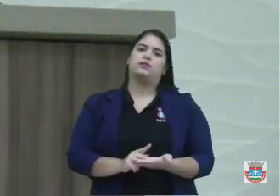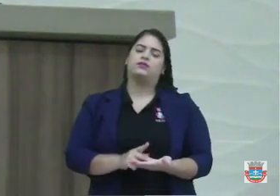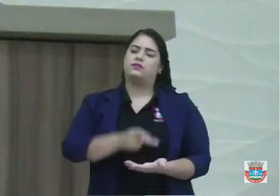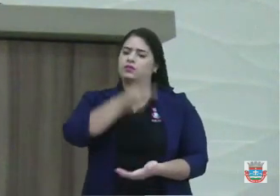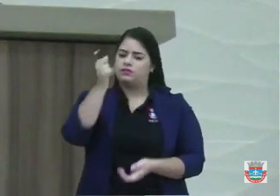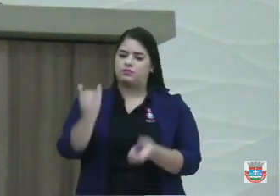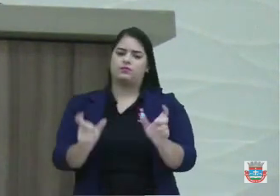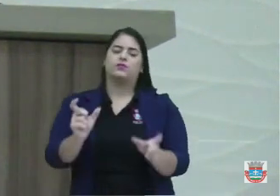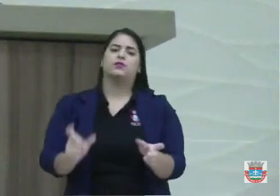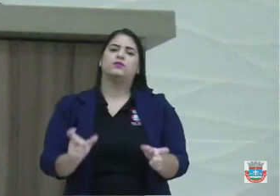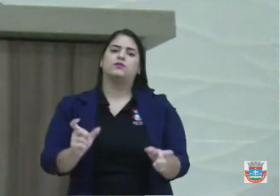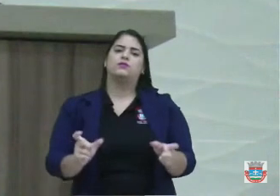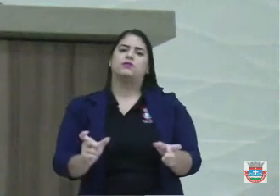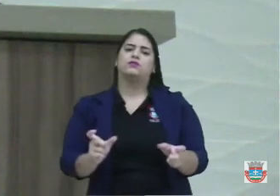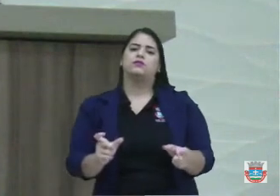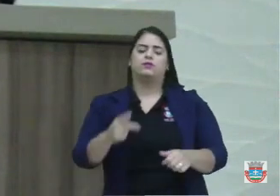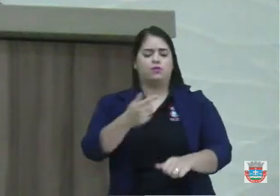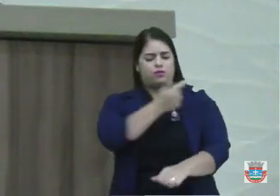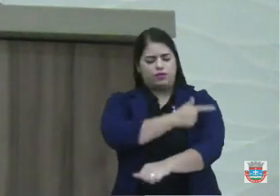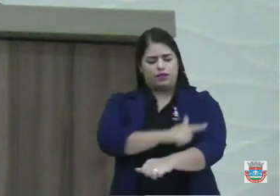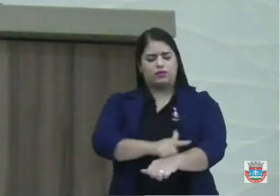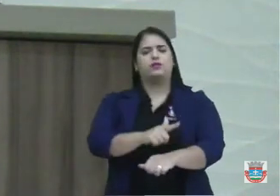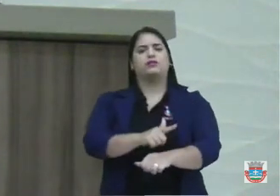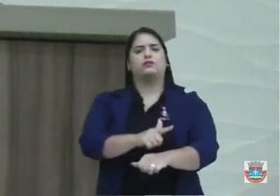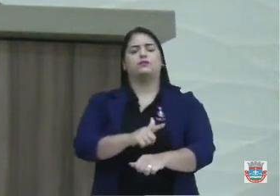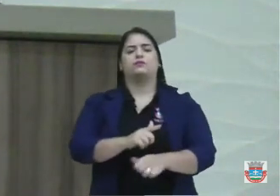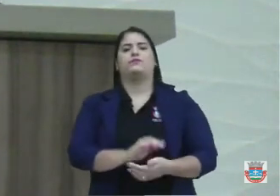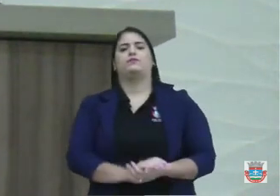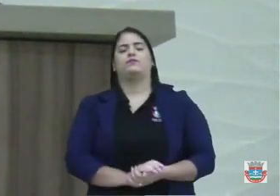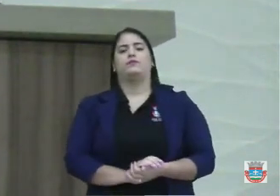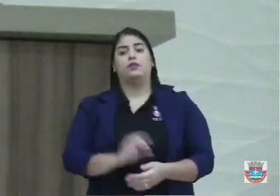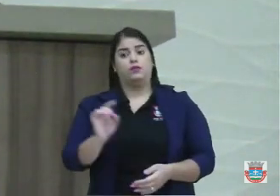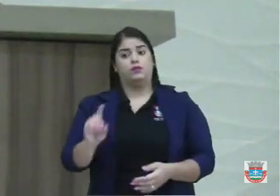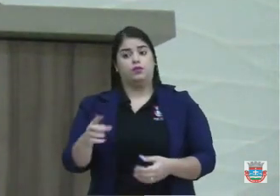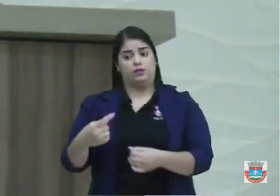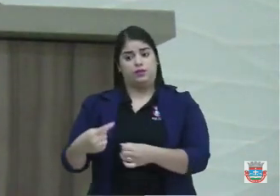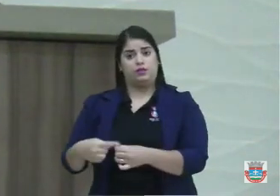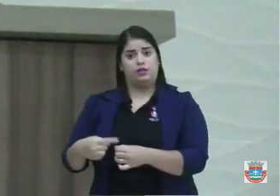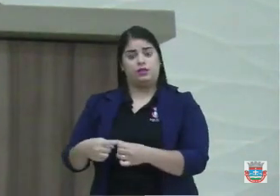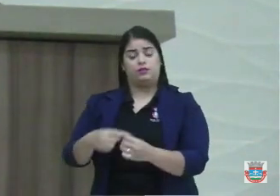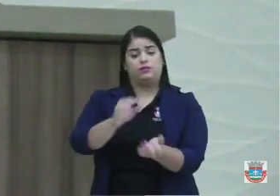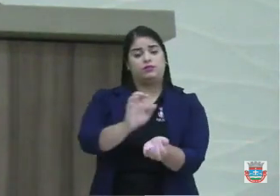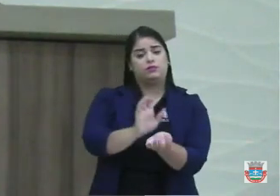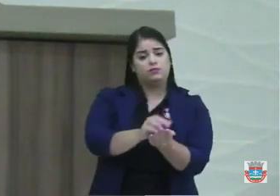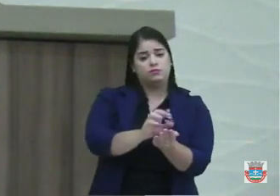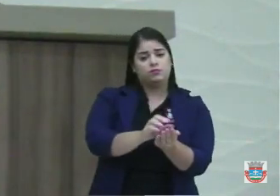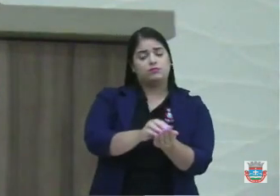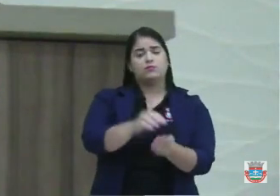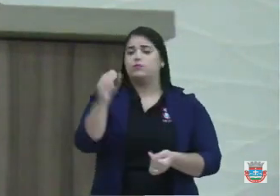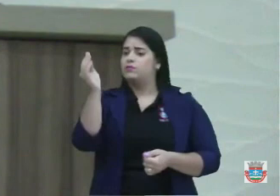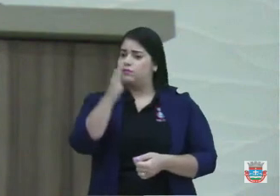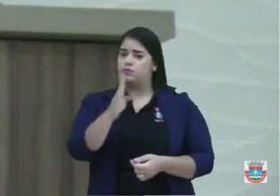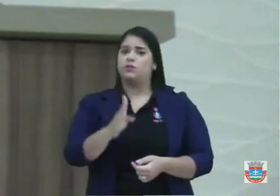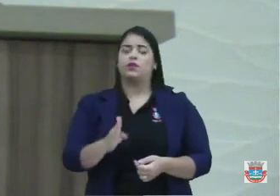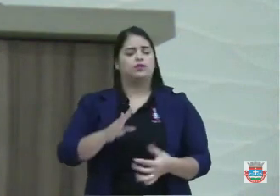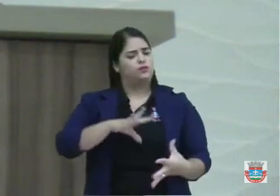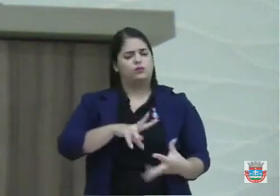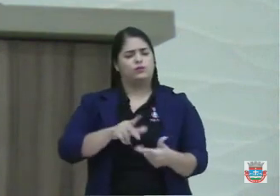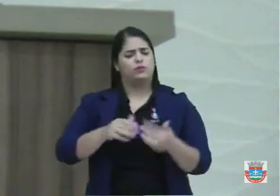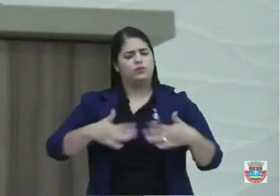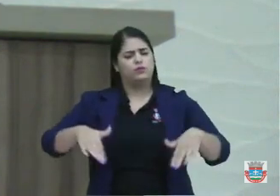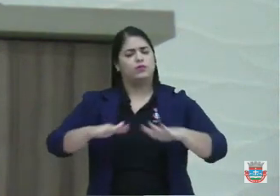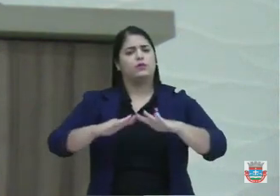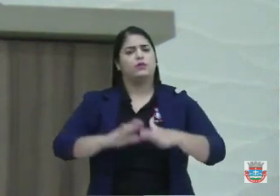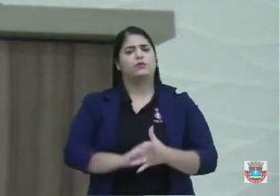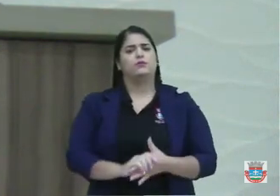a sinceridade que acontece não só da nossa cidade, do nosso estado, do nosso Brasil, que aí está estampado.